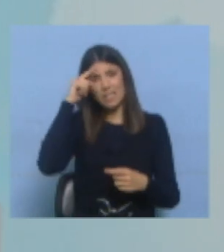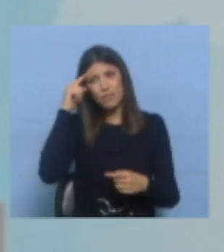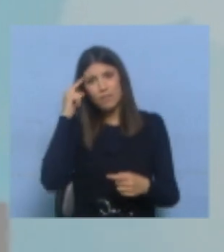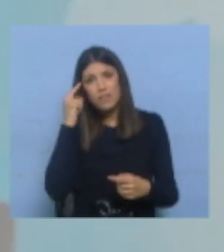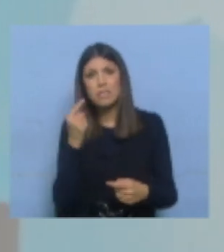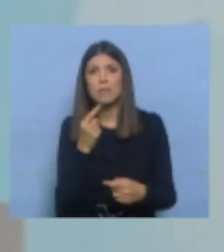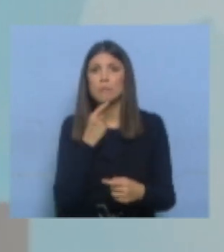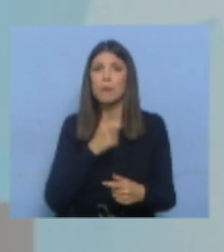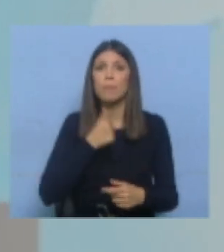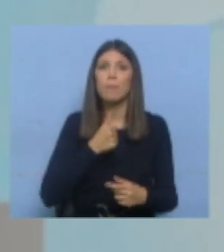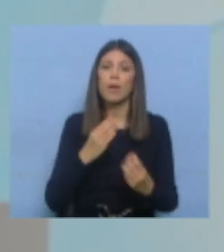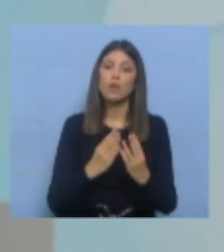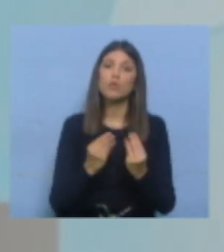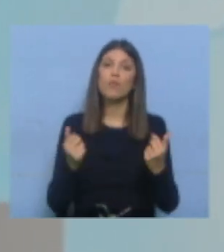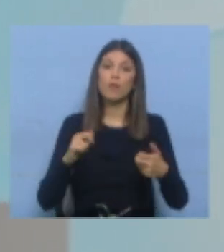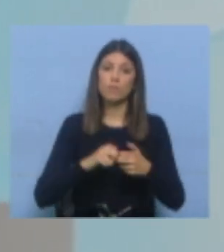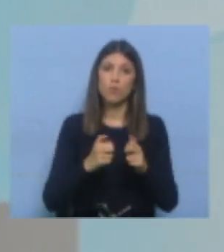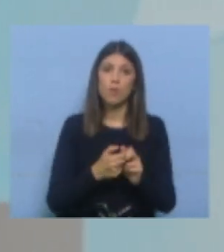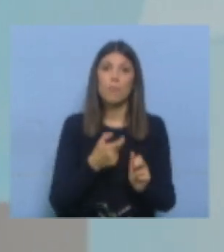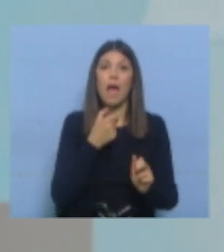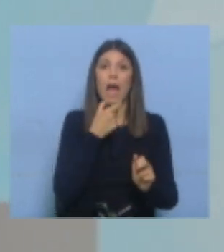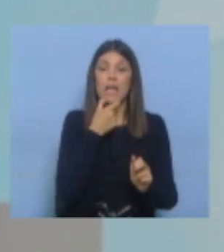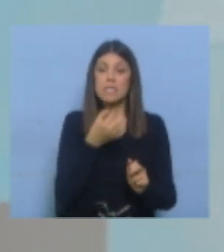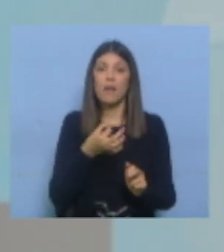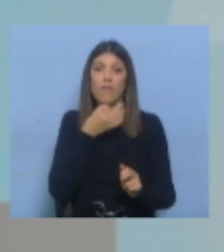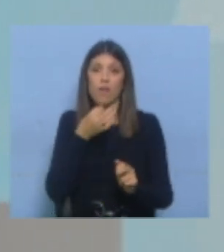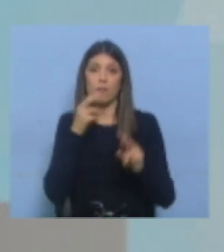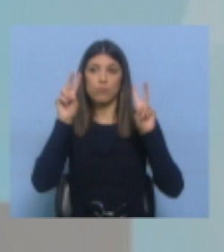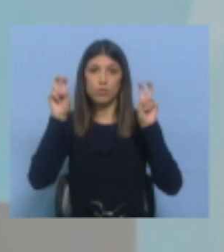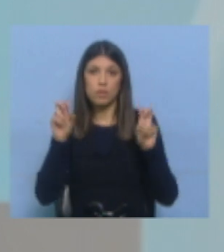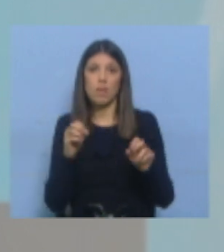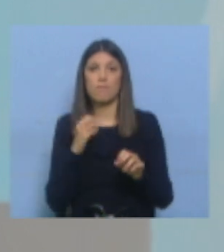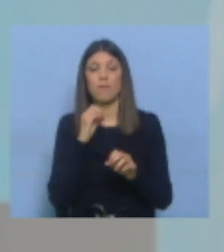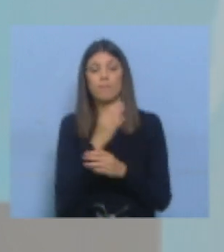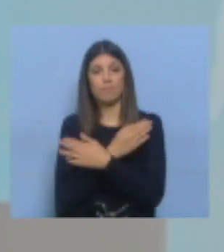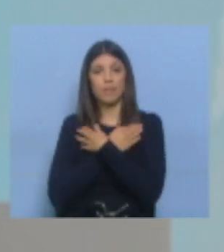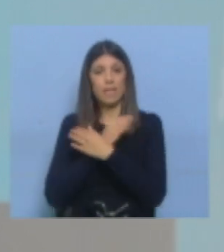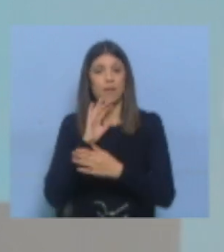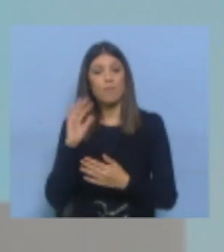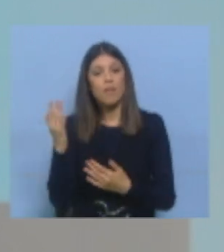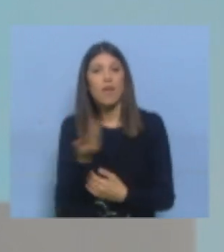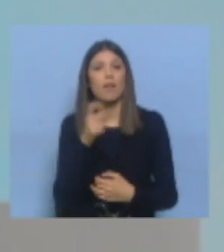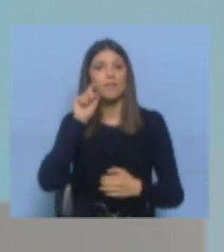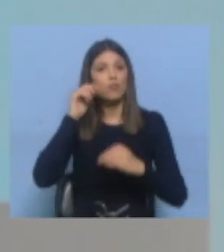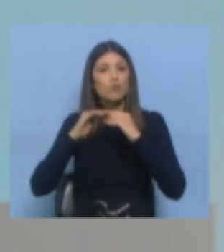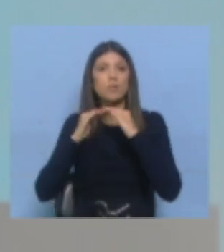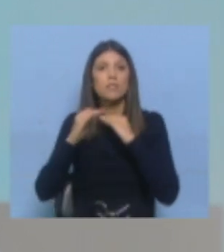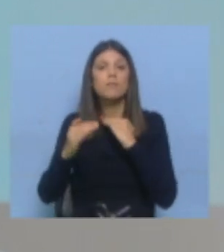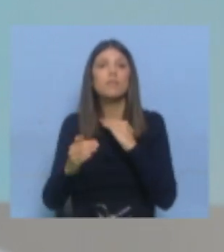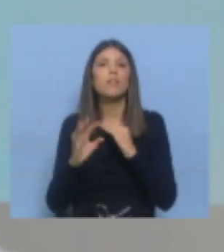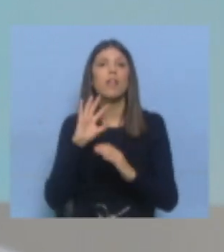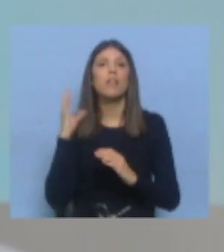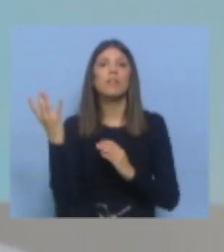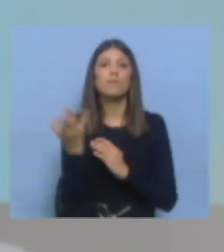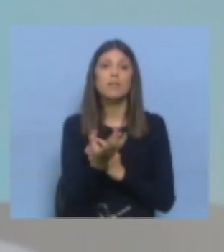falamos de sustentabilidade ambiental e de repartição de riqueza, ou seja, tudo isto é possível, mas